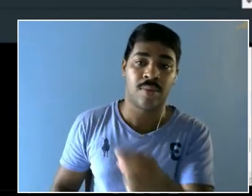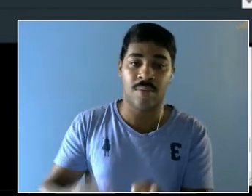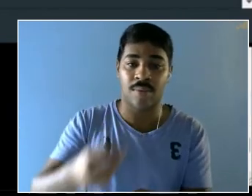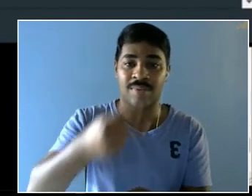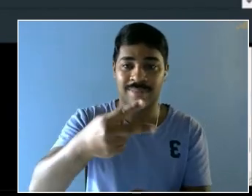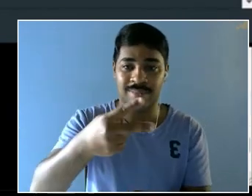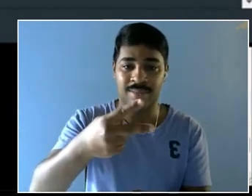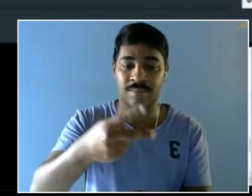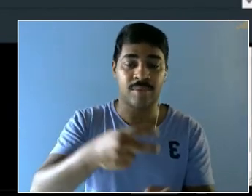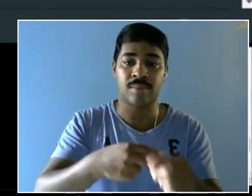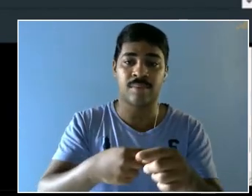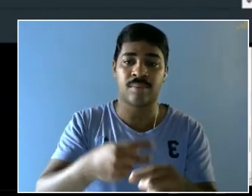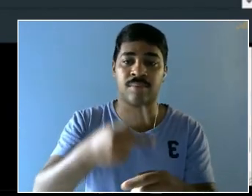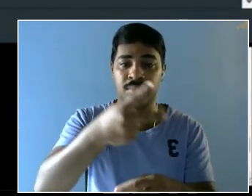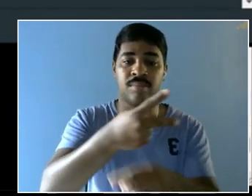dá verdadeiro.